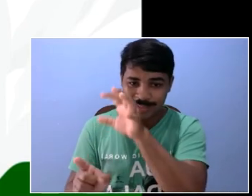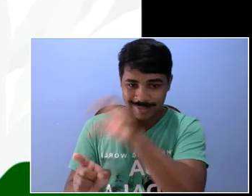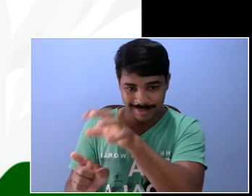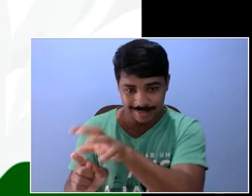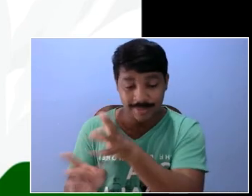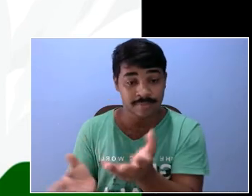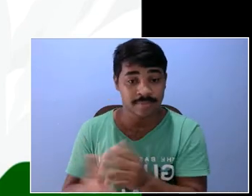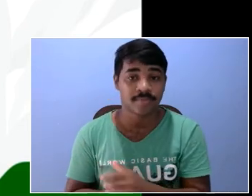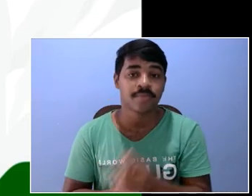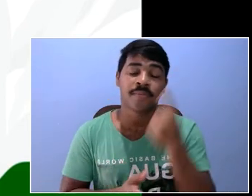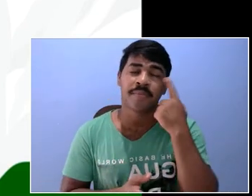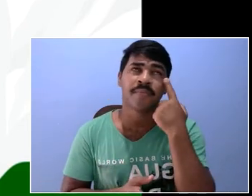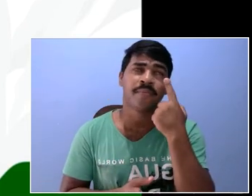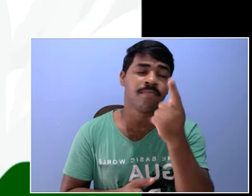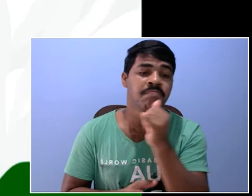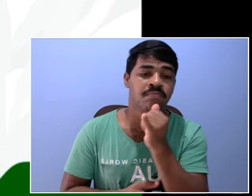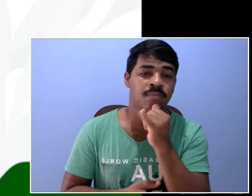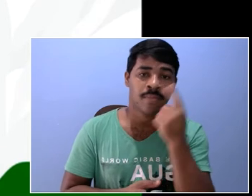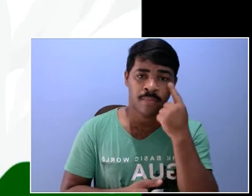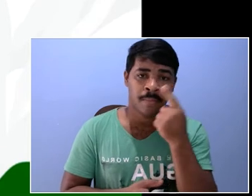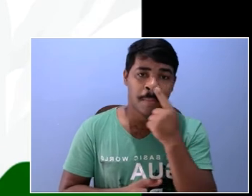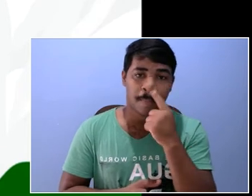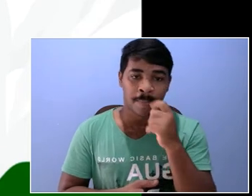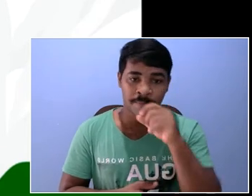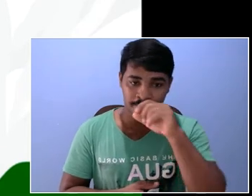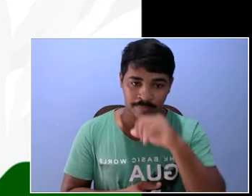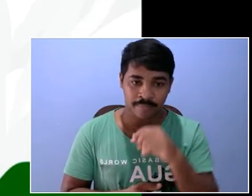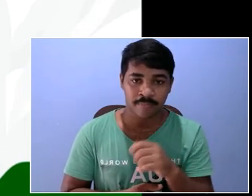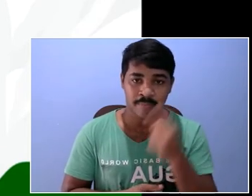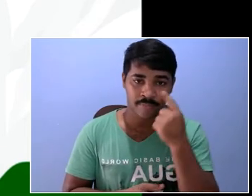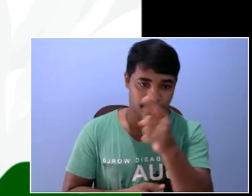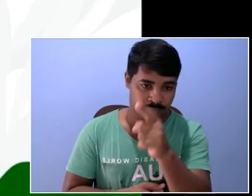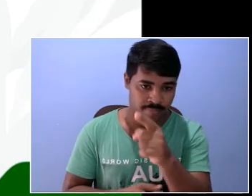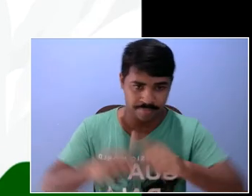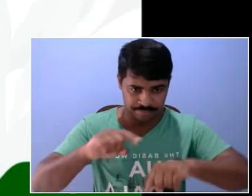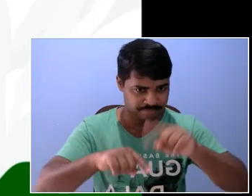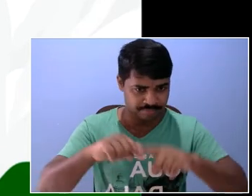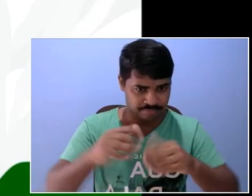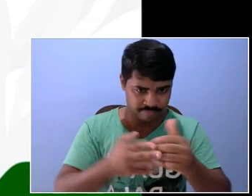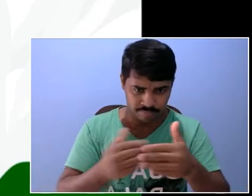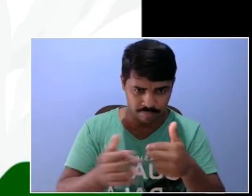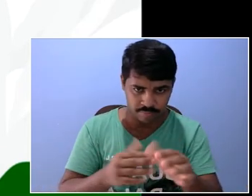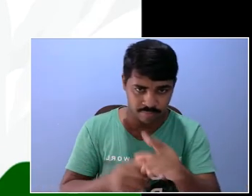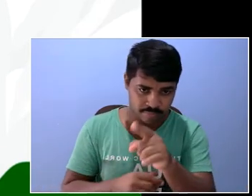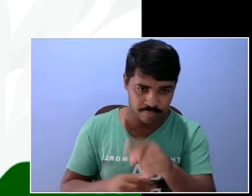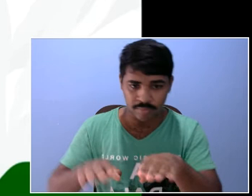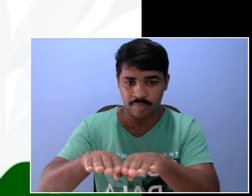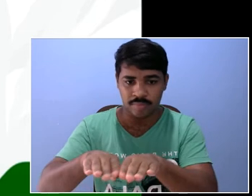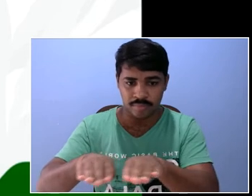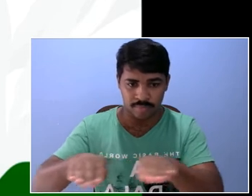bem mais claro, imagine aqui um corpo, tá? Numa superfície,